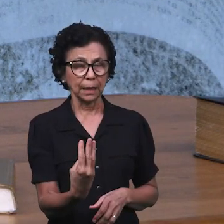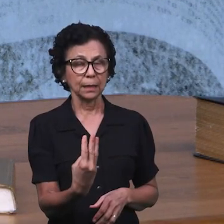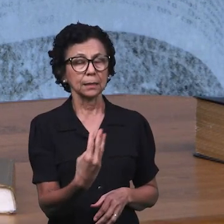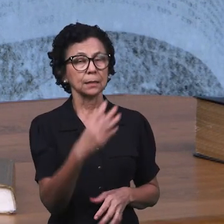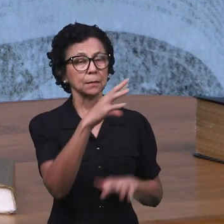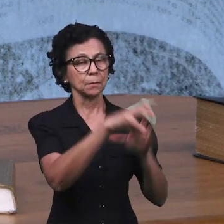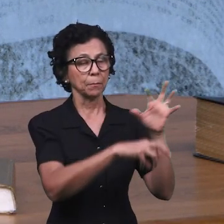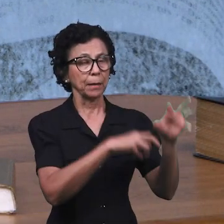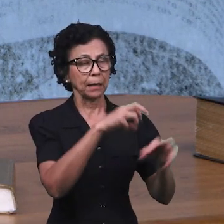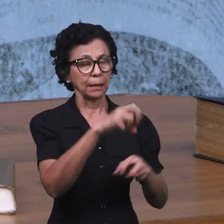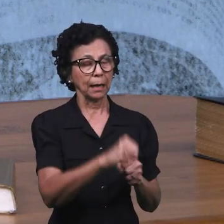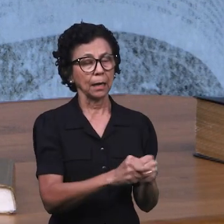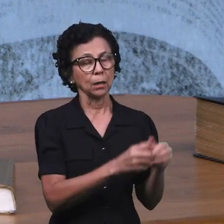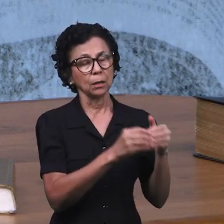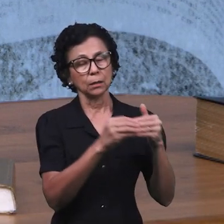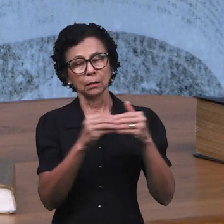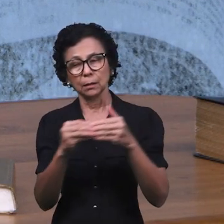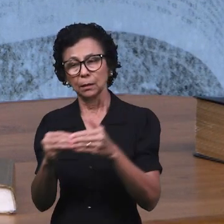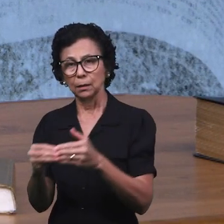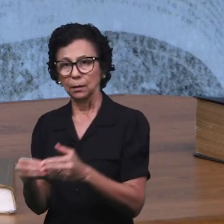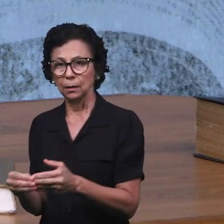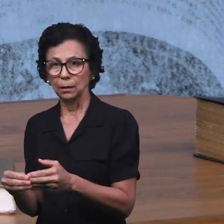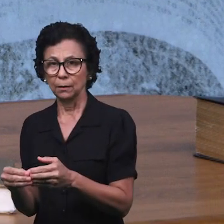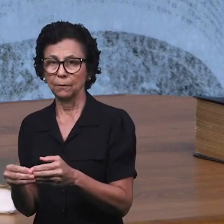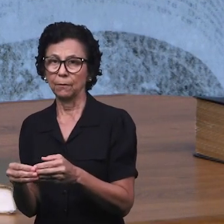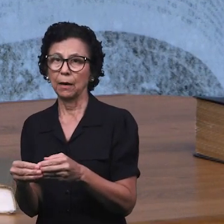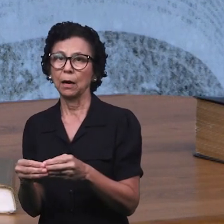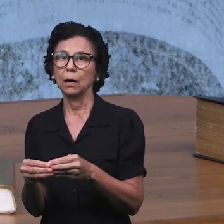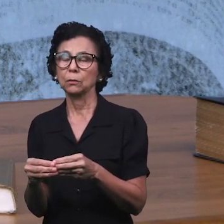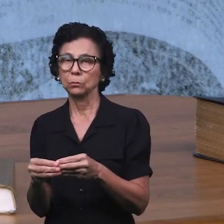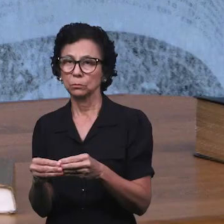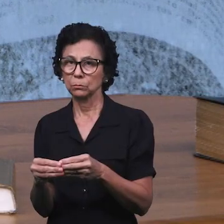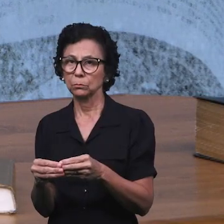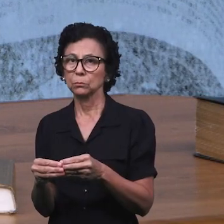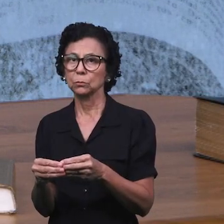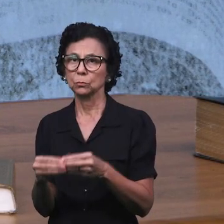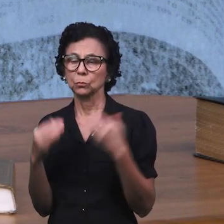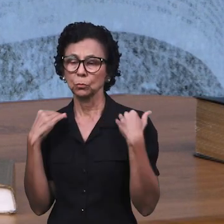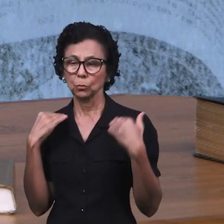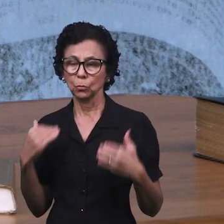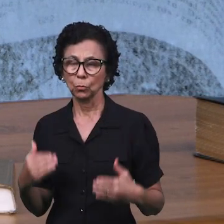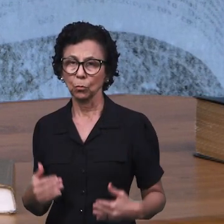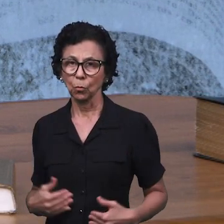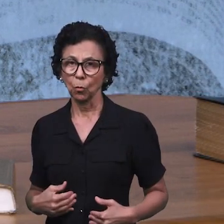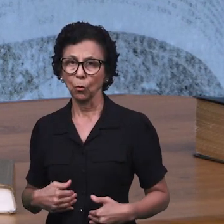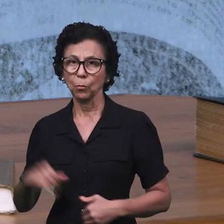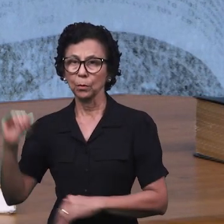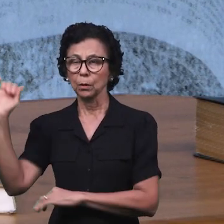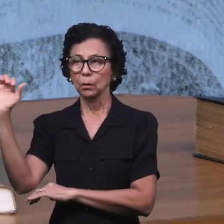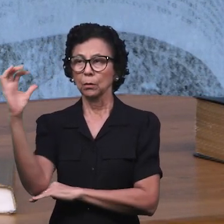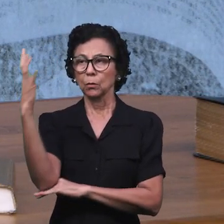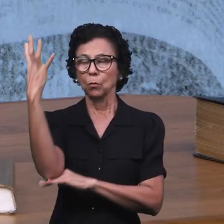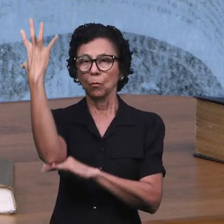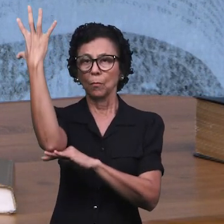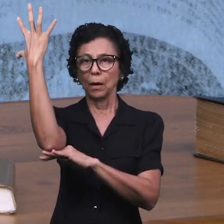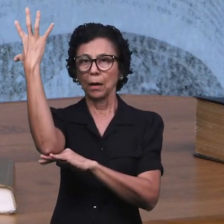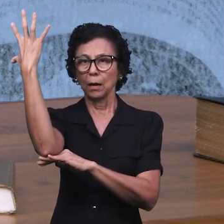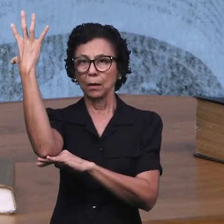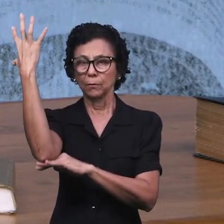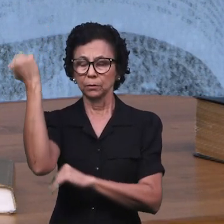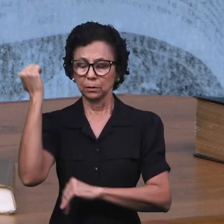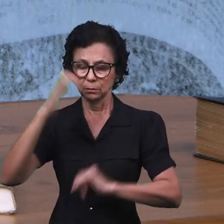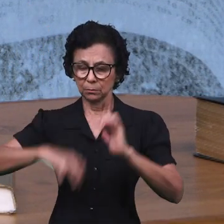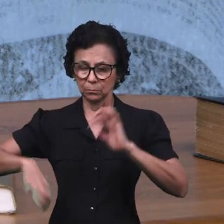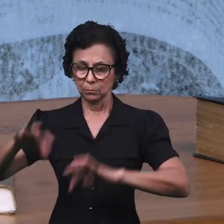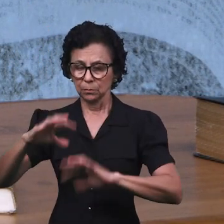tomaram seus ossos e os sepultaram debaixo de um arvoredo em Jabes e jejuaram